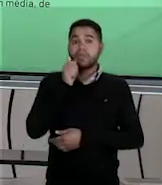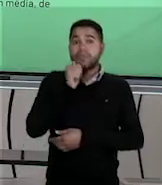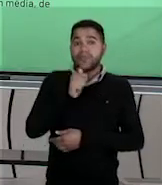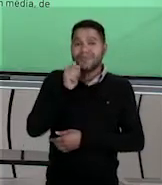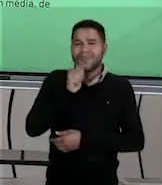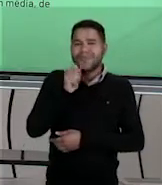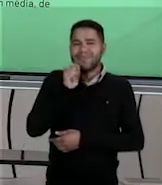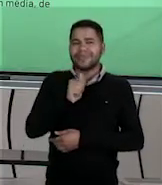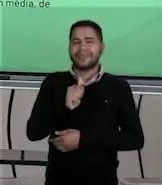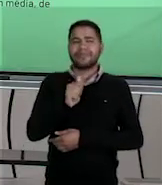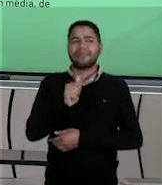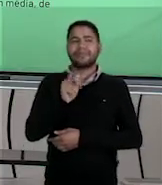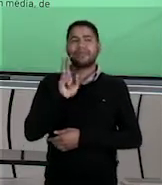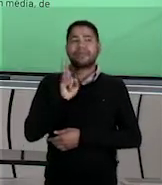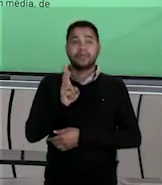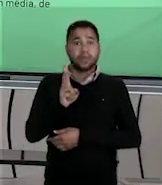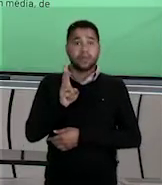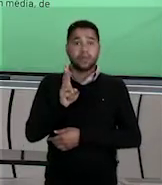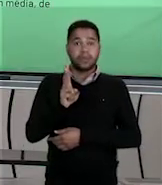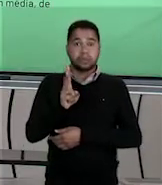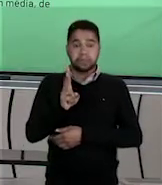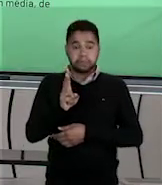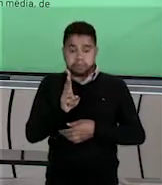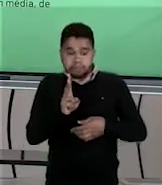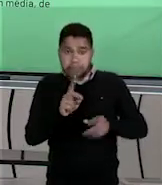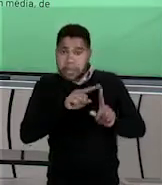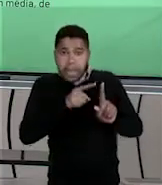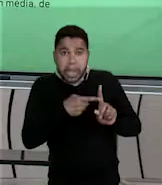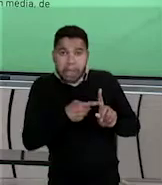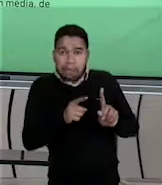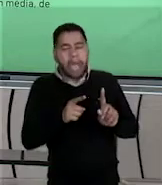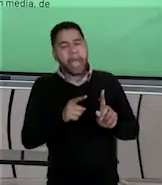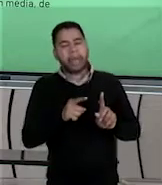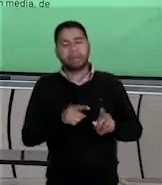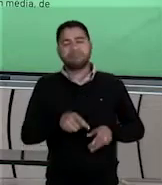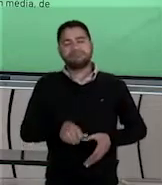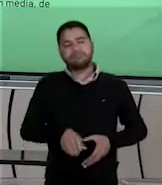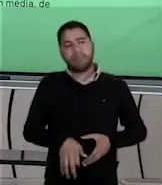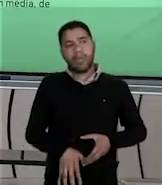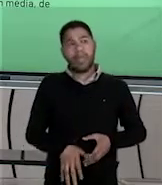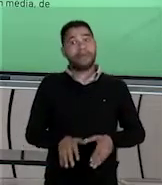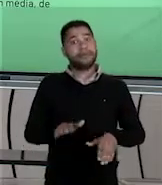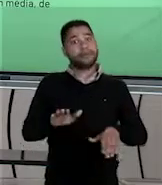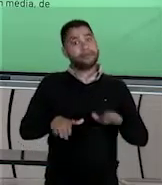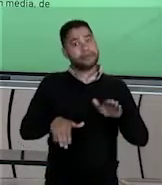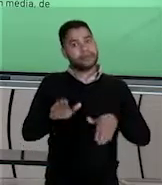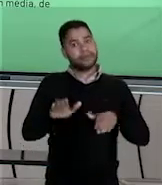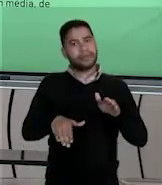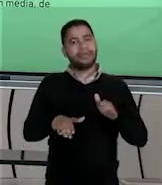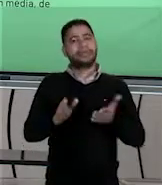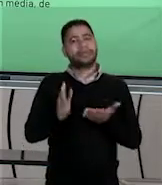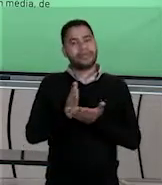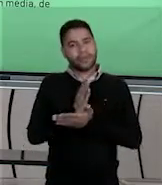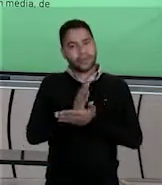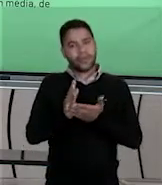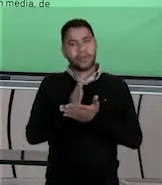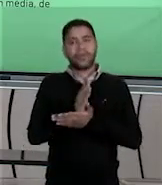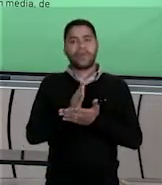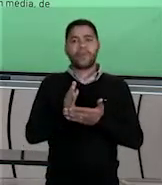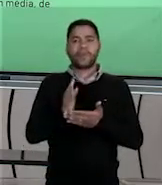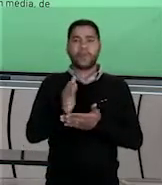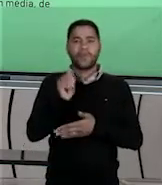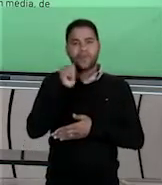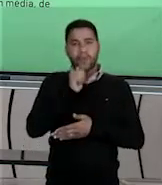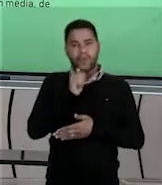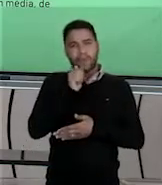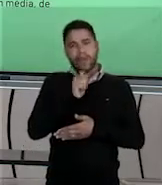nas mulheres, quando não ocorre a gravidez. Em geral, né, pessoal? A gente tem casos aí especiais, mas